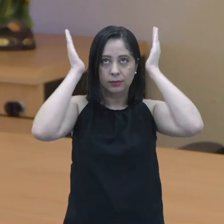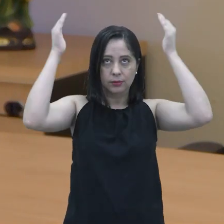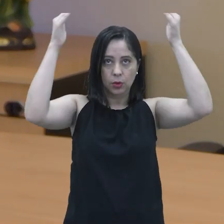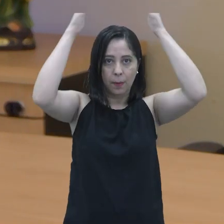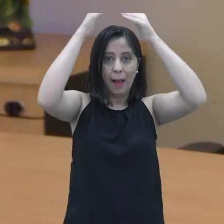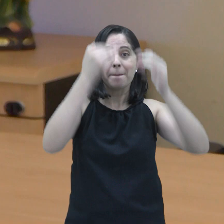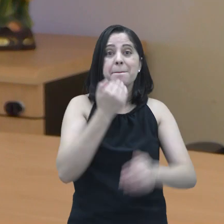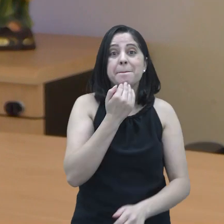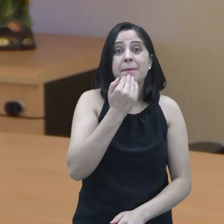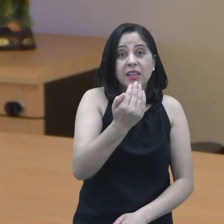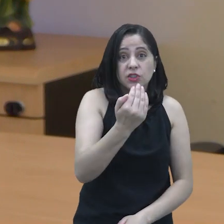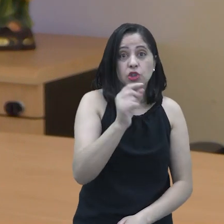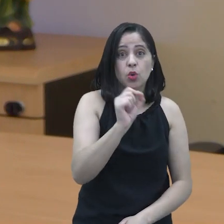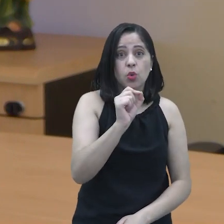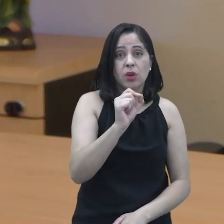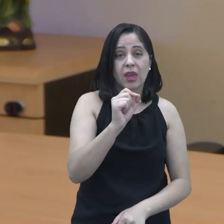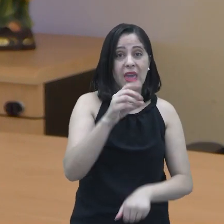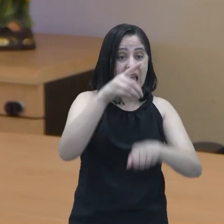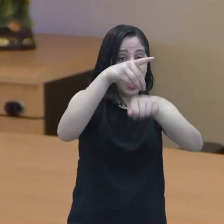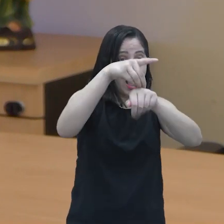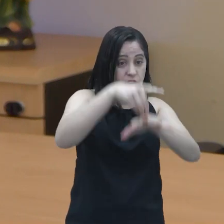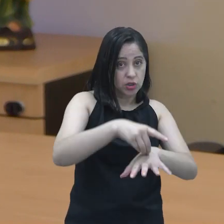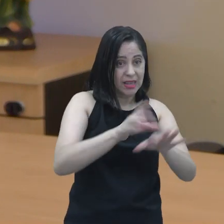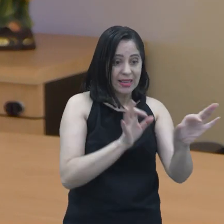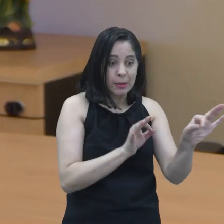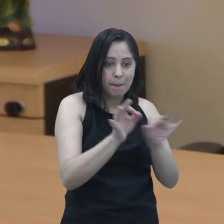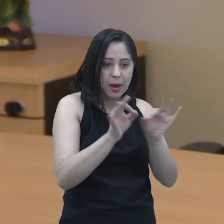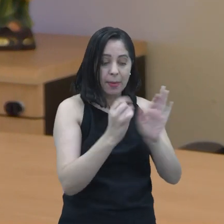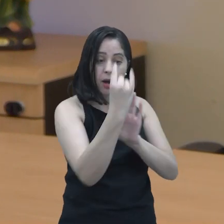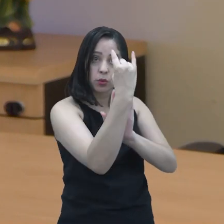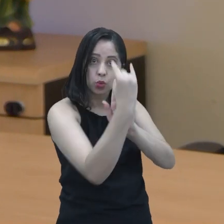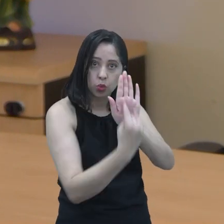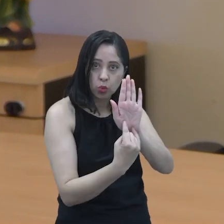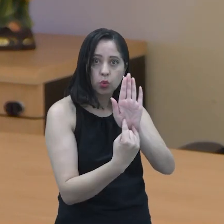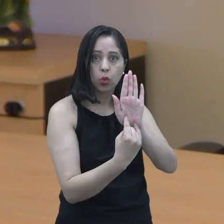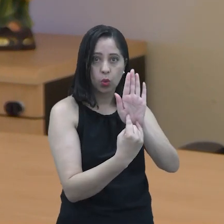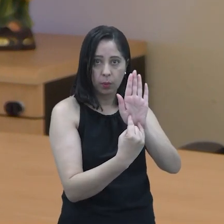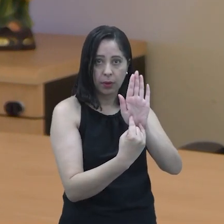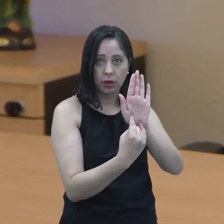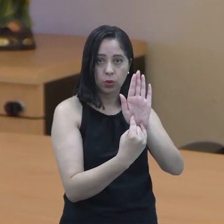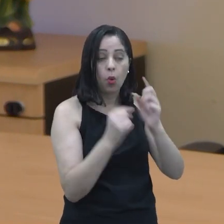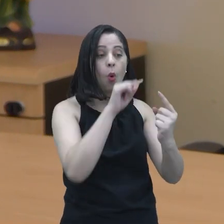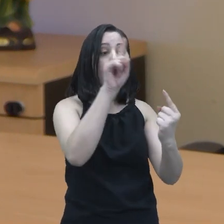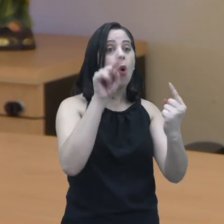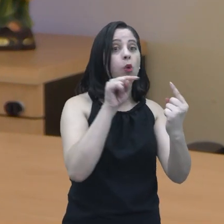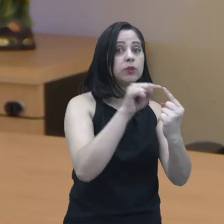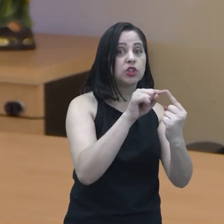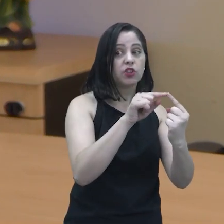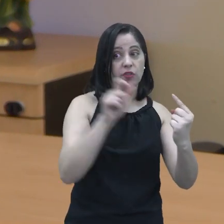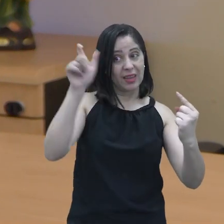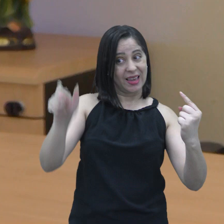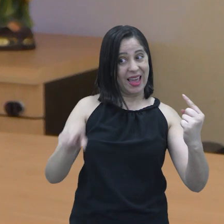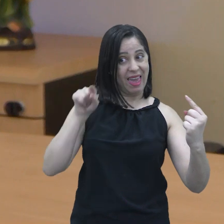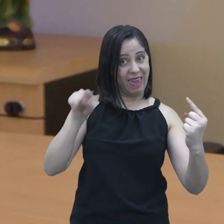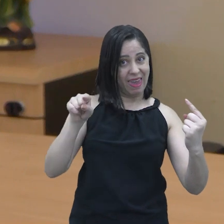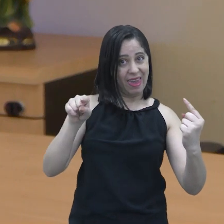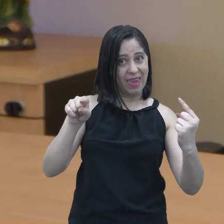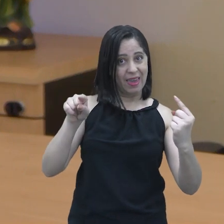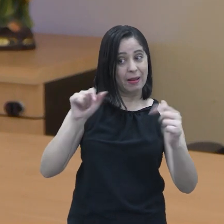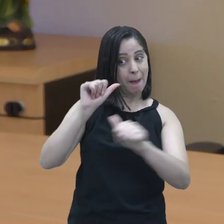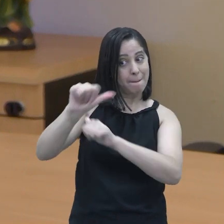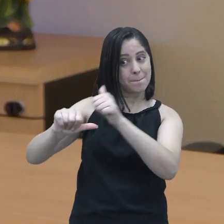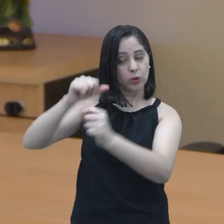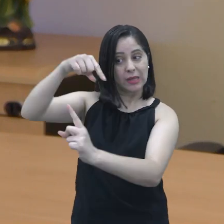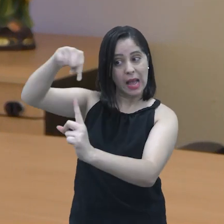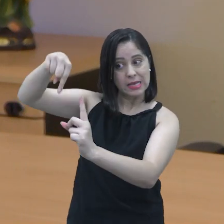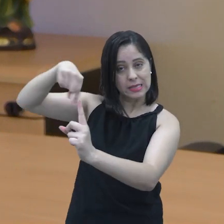2009 nós estamos, pedindo que a diocese organizasse um processo em que ele pudesse ser